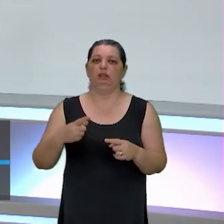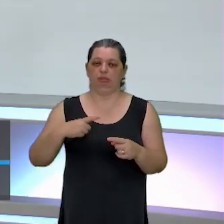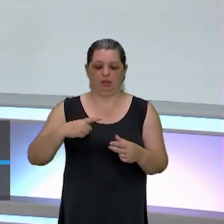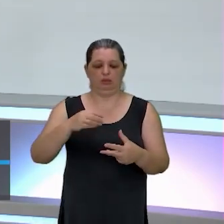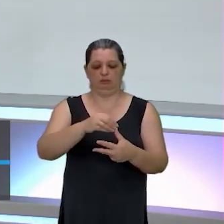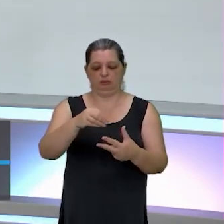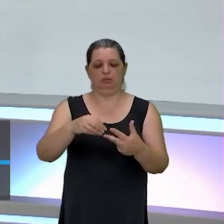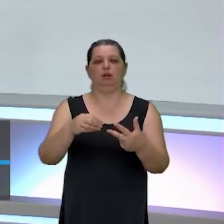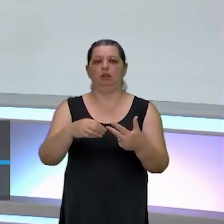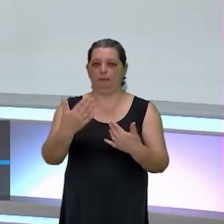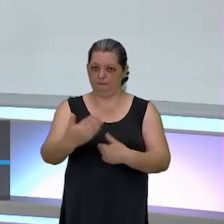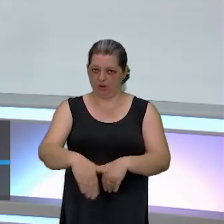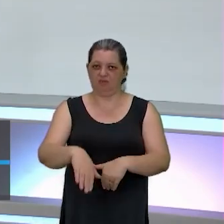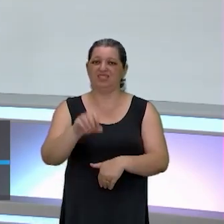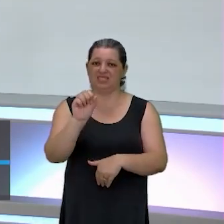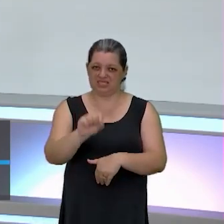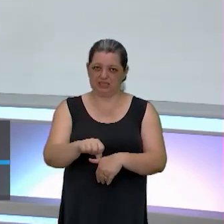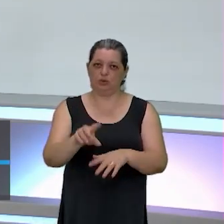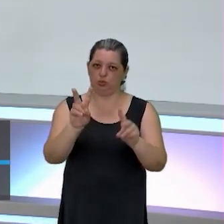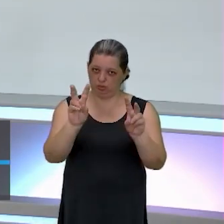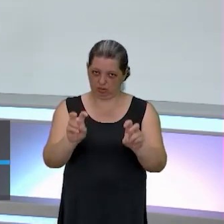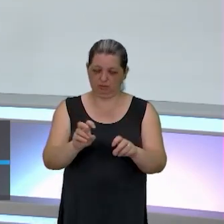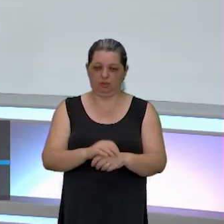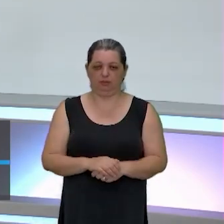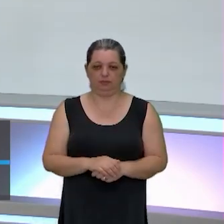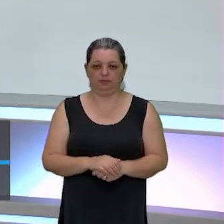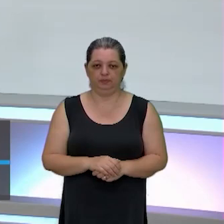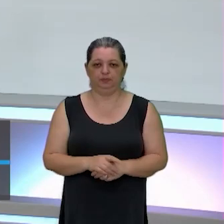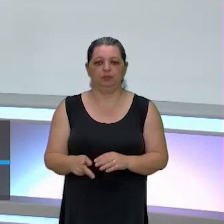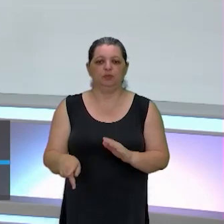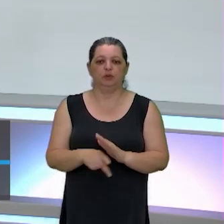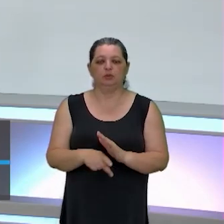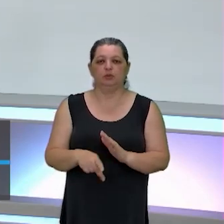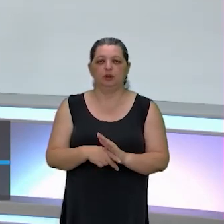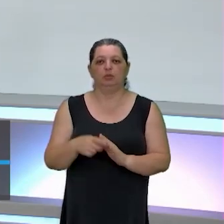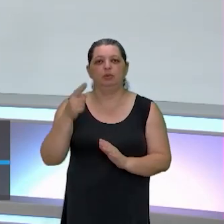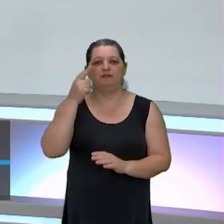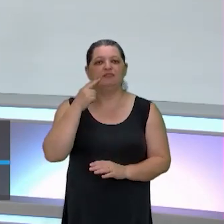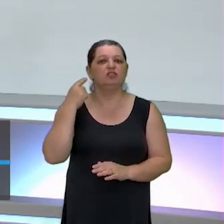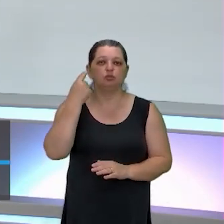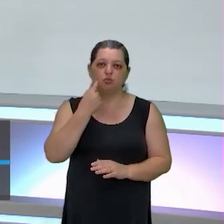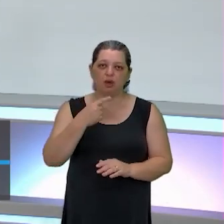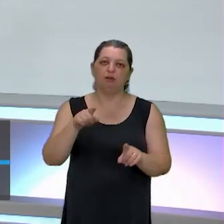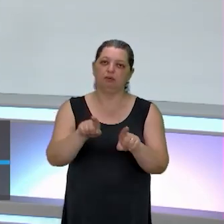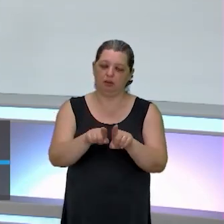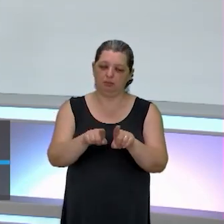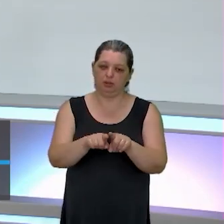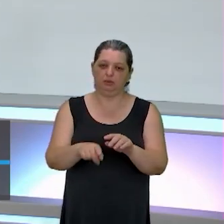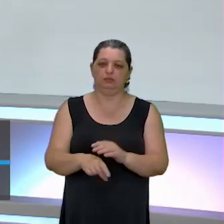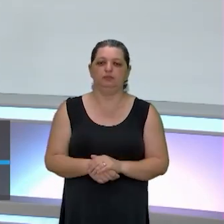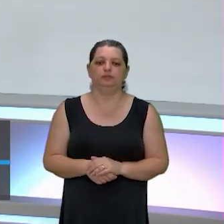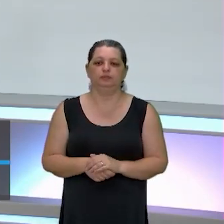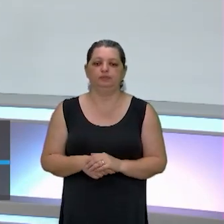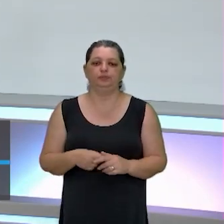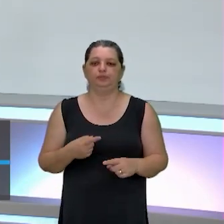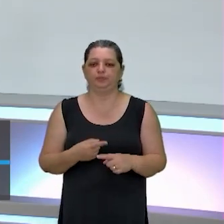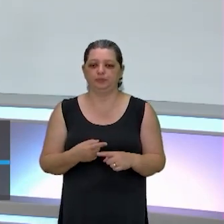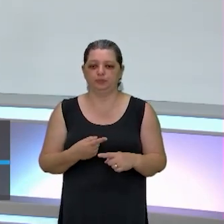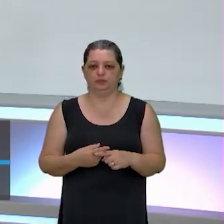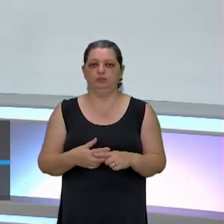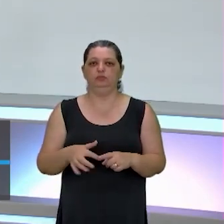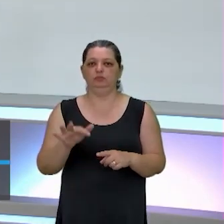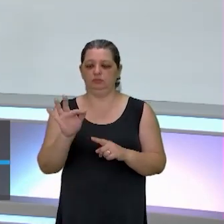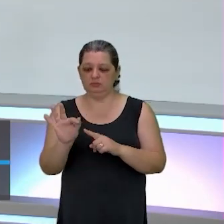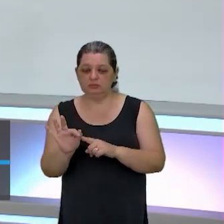sim despenca no Enem e nos vestibulares que a prestar os vestibulares também aqui a equação V = MDF